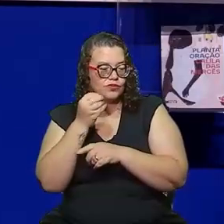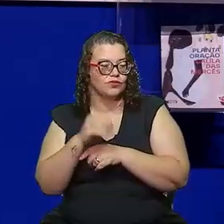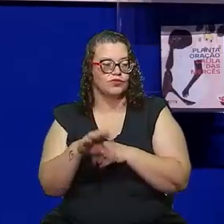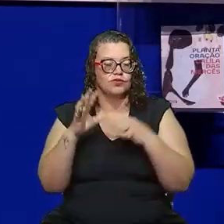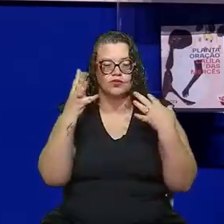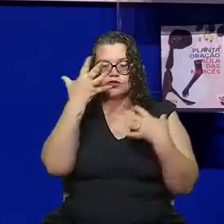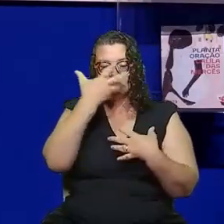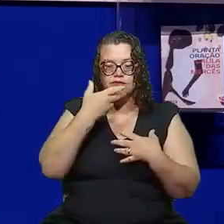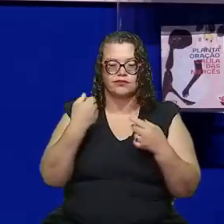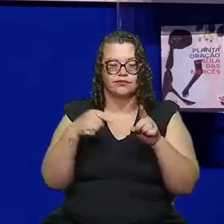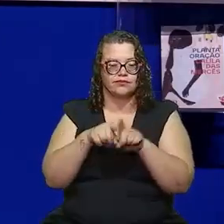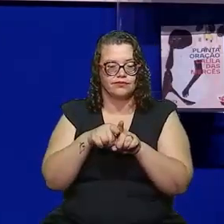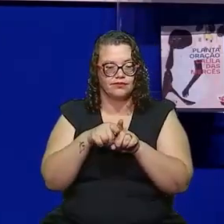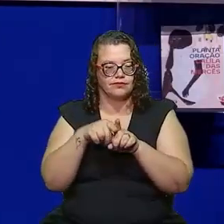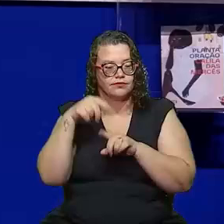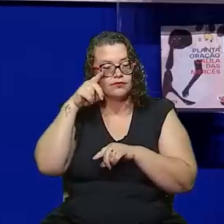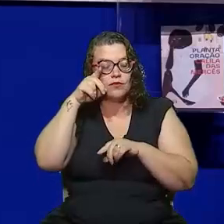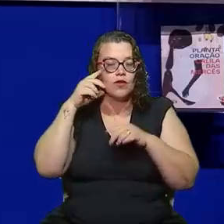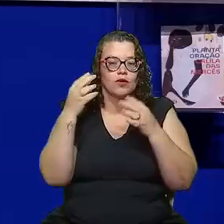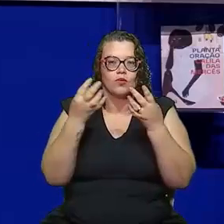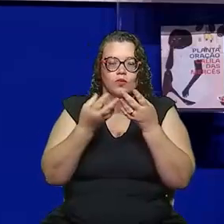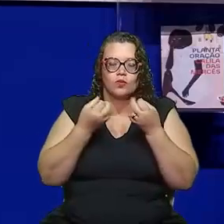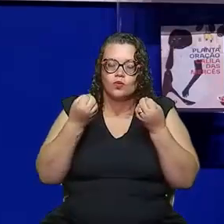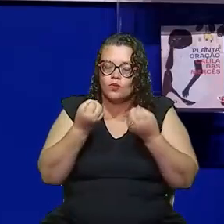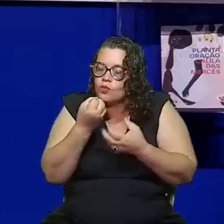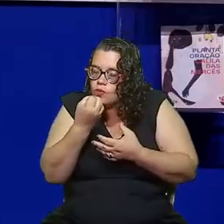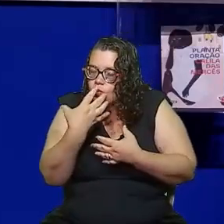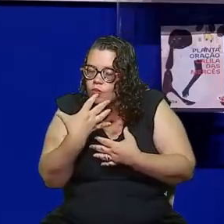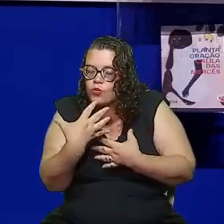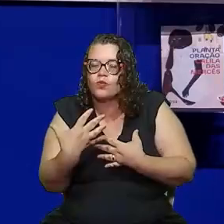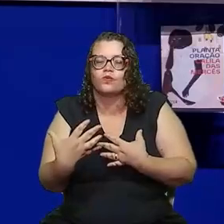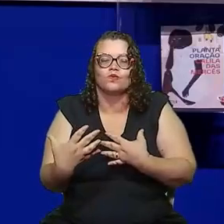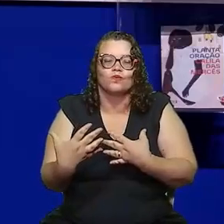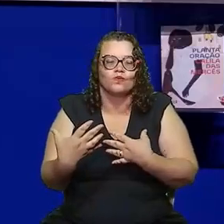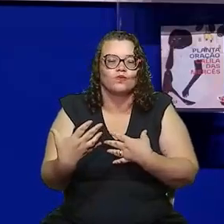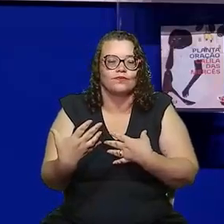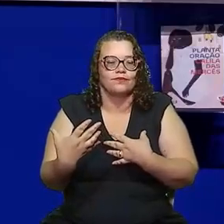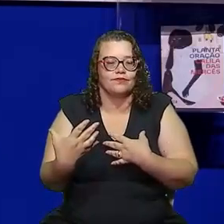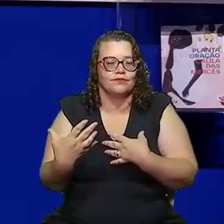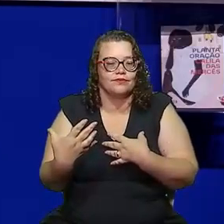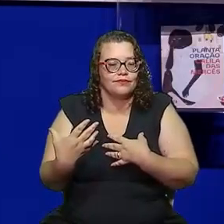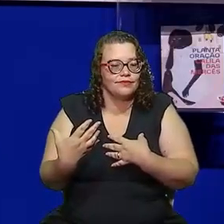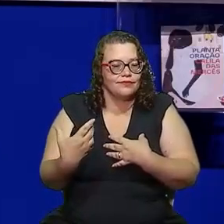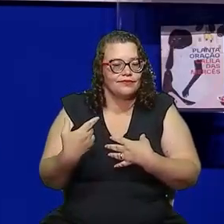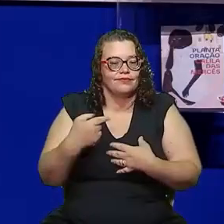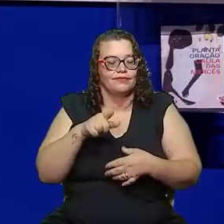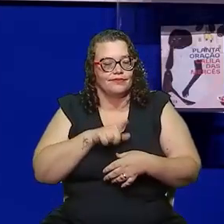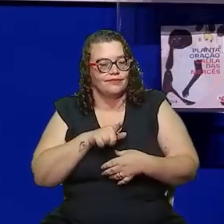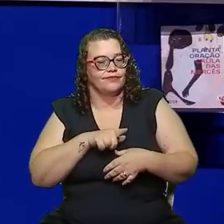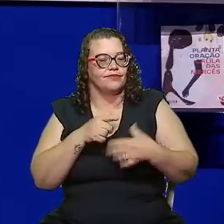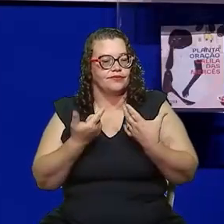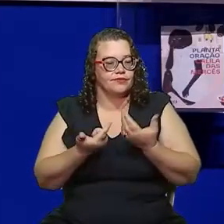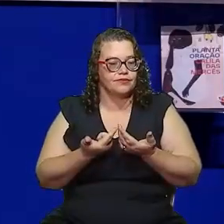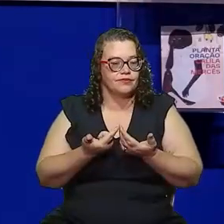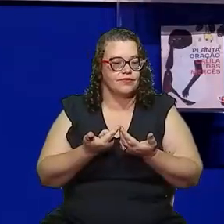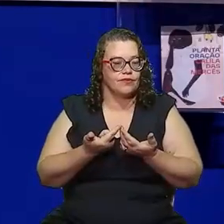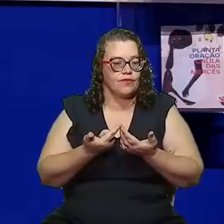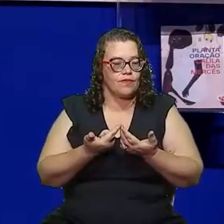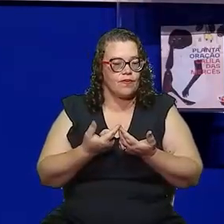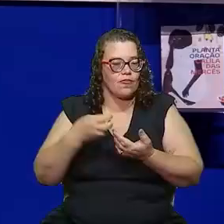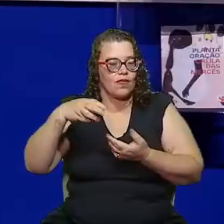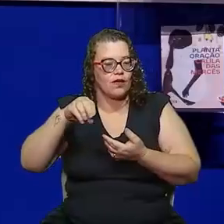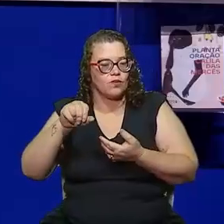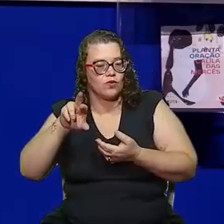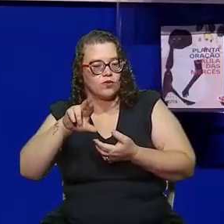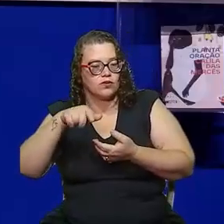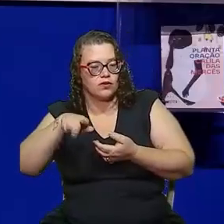e é muito bom, assim, sabe? Eu ter na